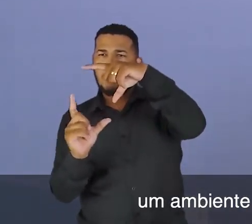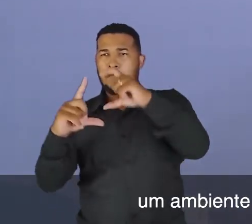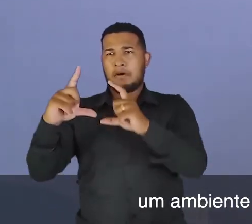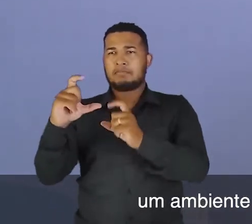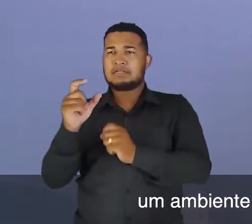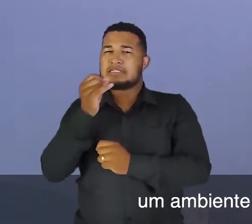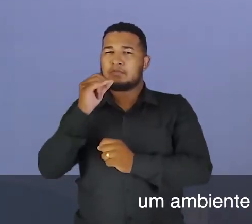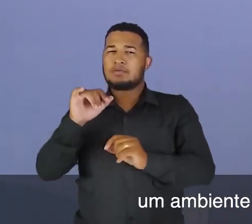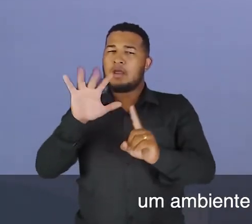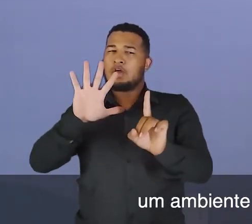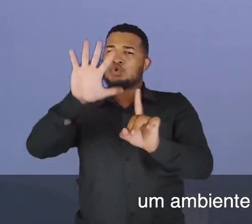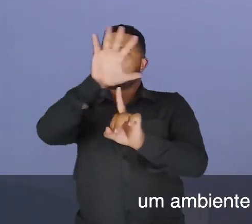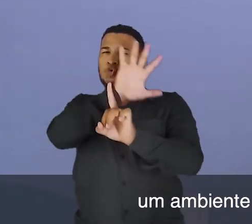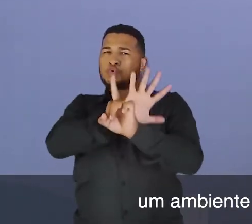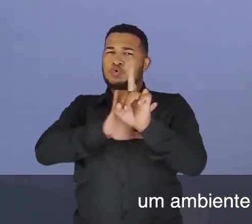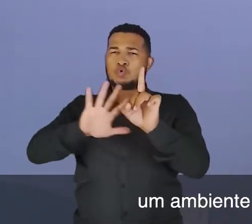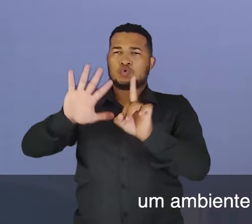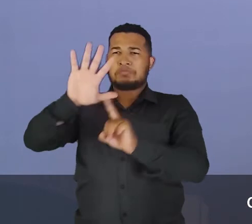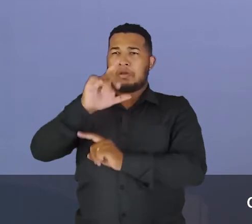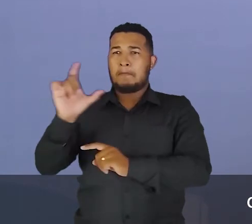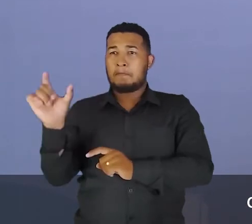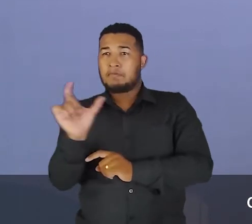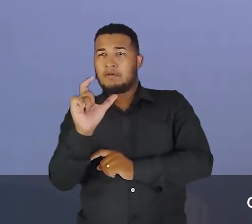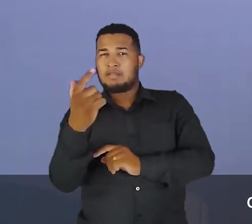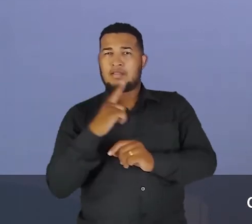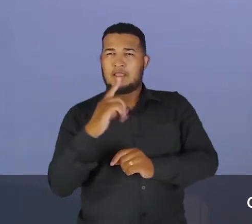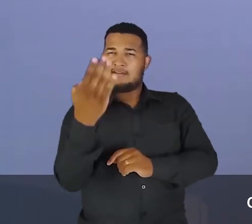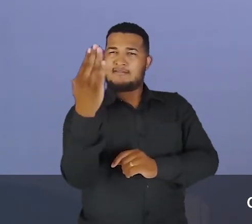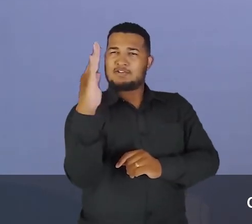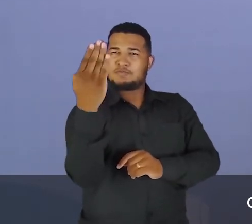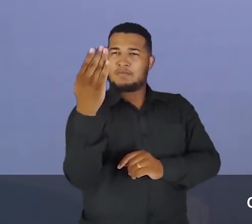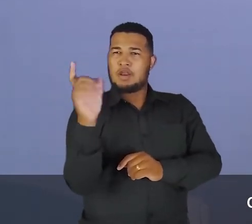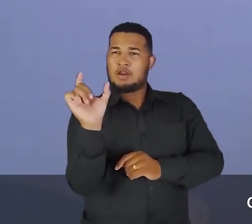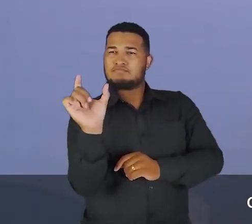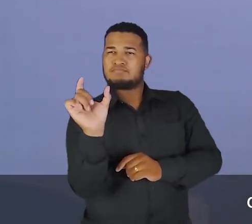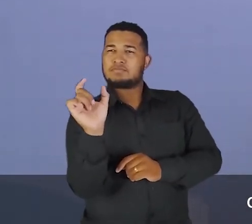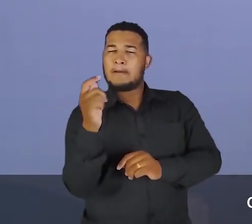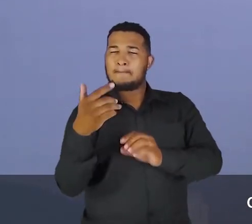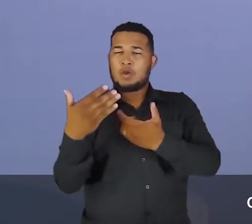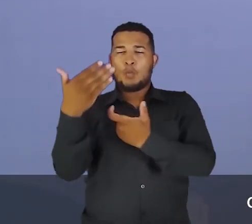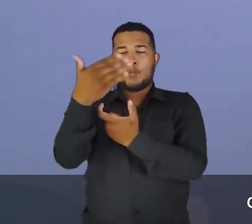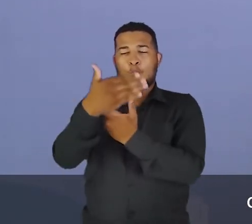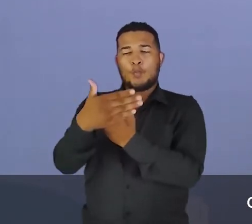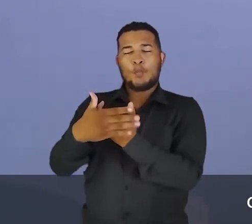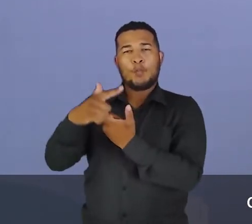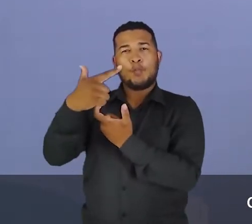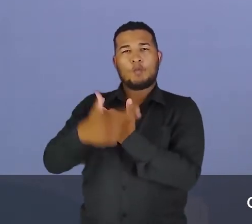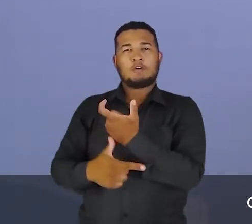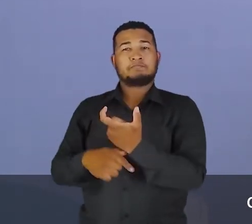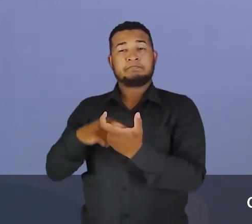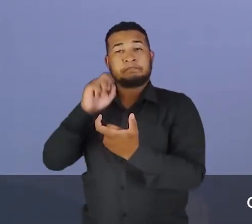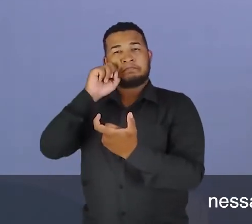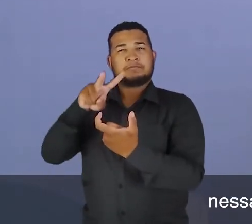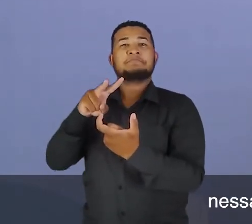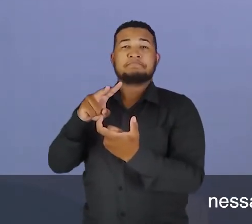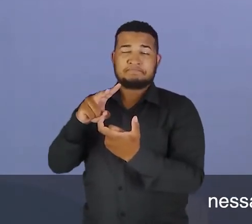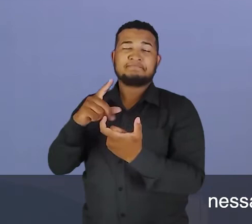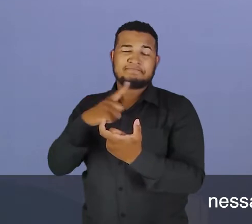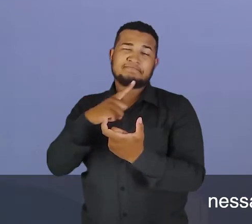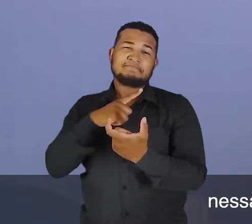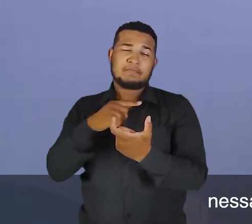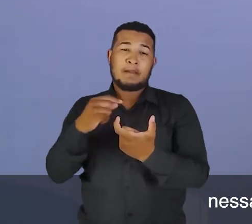num cenário, se você estiver segurando e espelhando o celular sem a capinha. Aposto que você está se vendo nessa